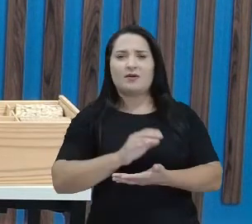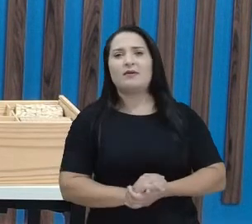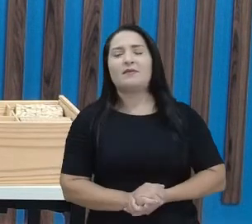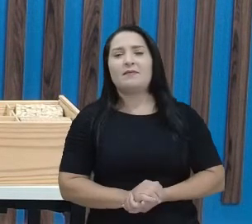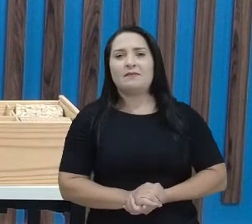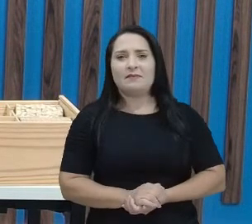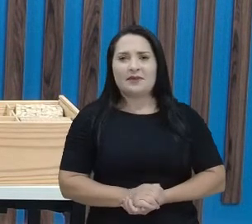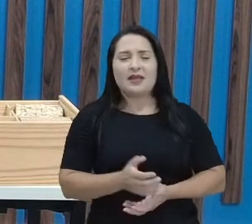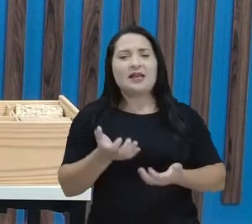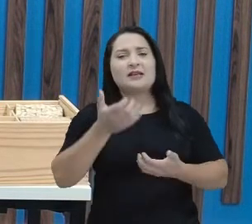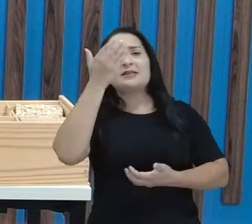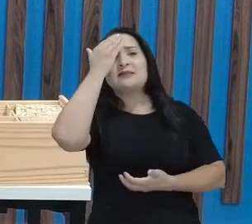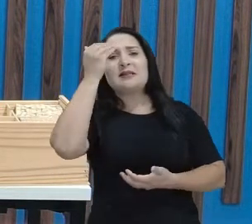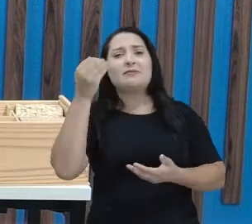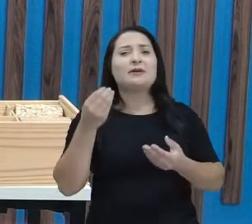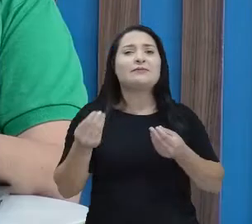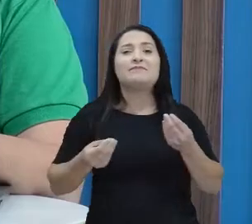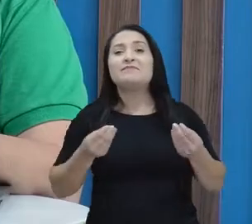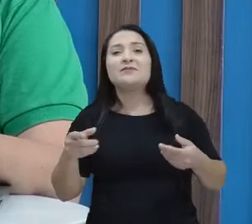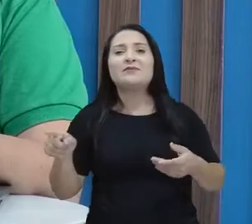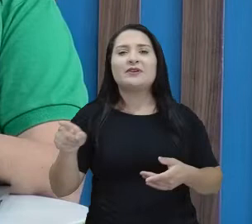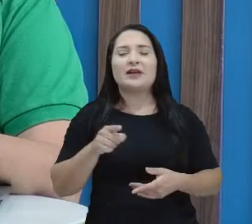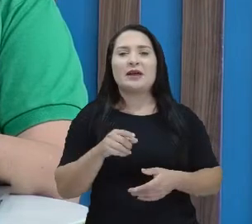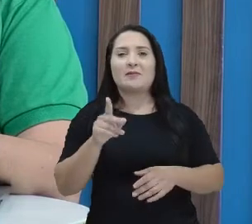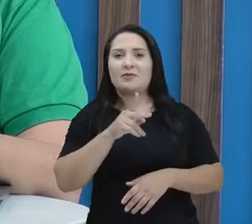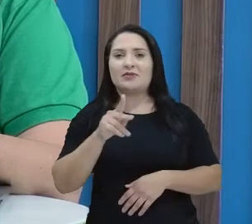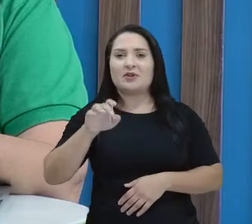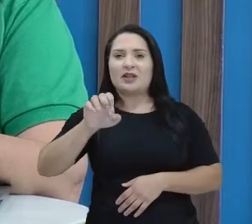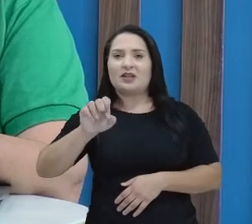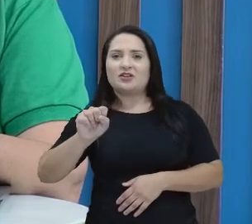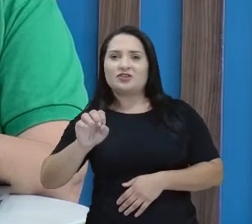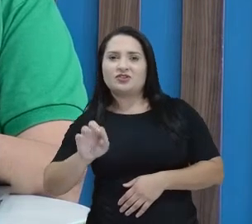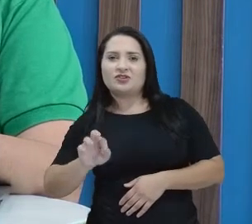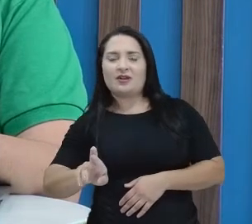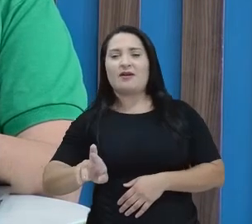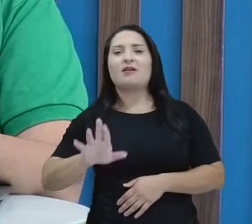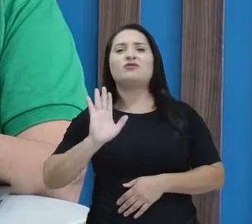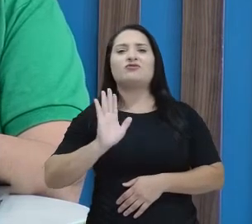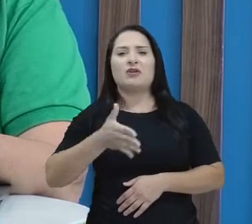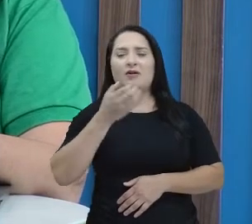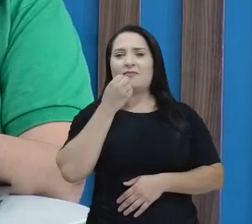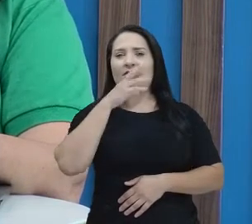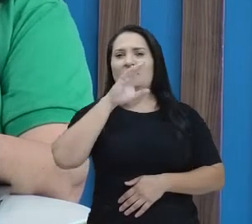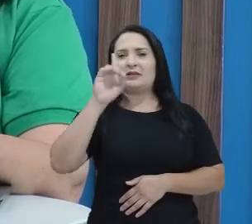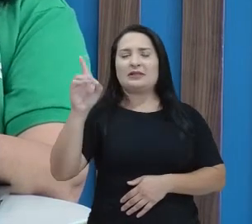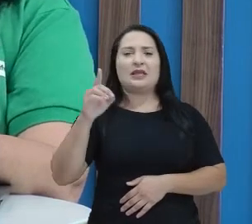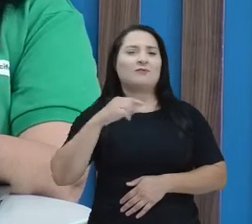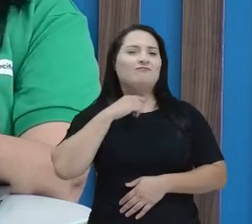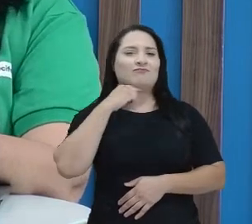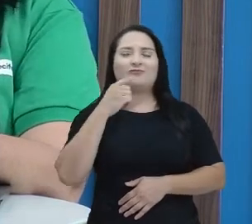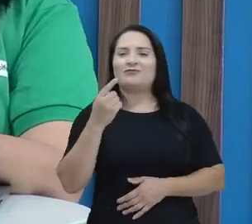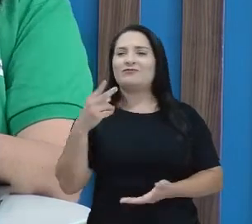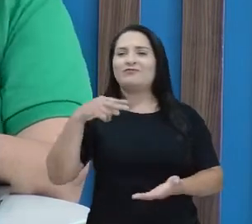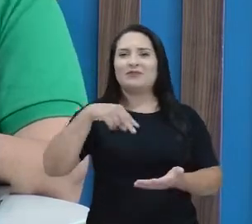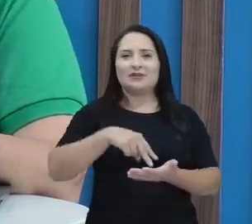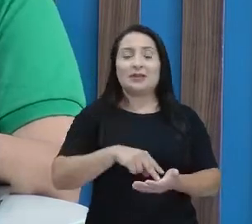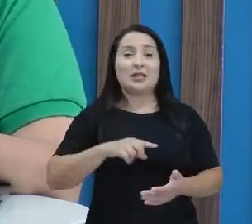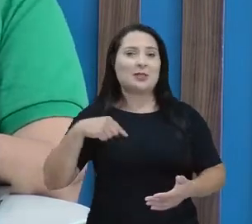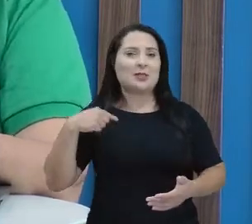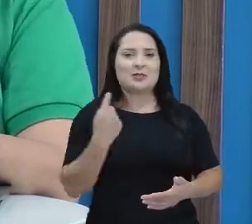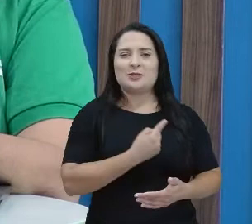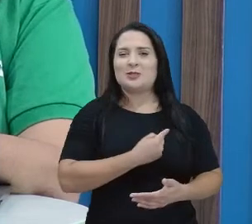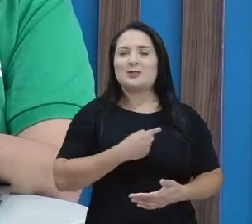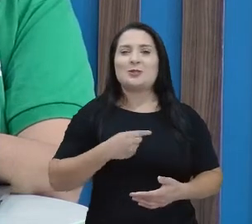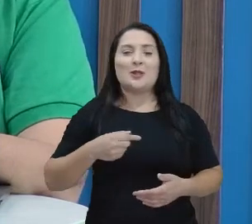de vocês. De vocês. A professora Esté já deu bom dia aqui, viu? A professora Esté hoje não pôde vir, né? Mas a gente está aqui, professora